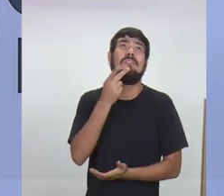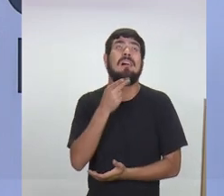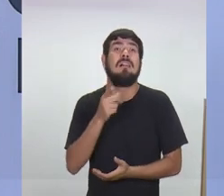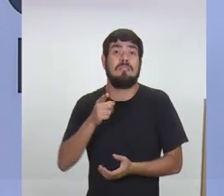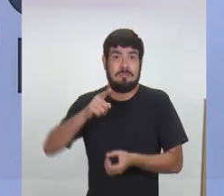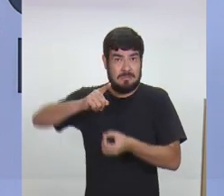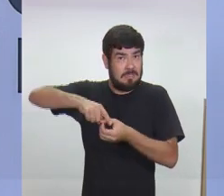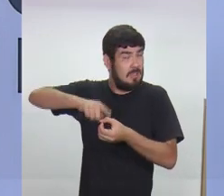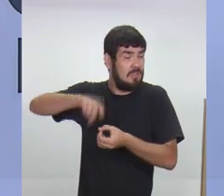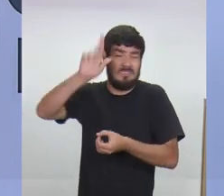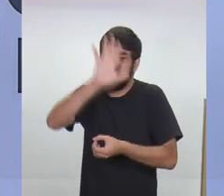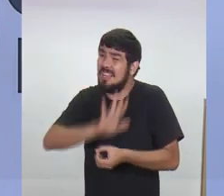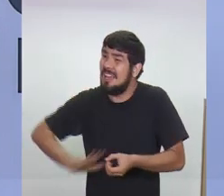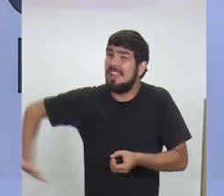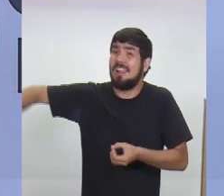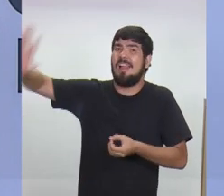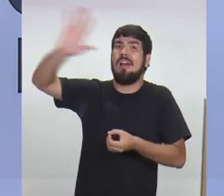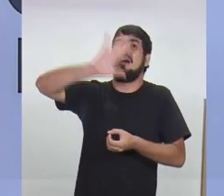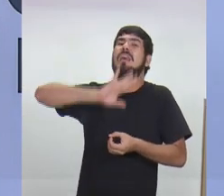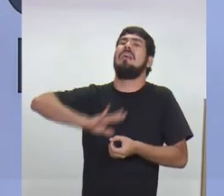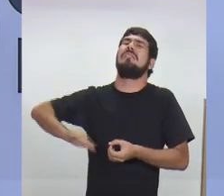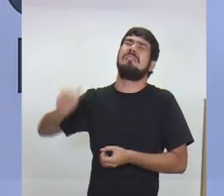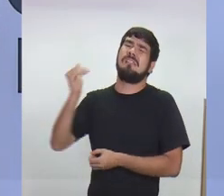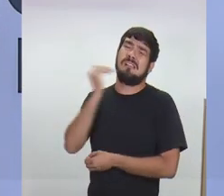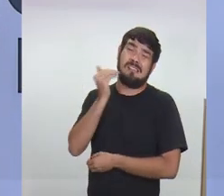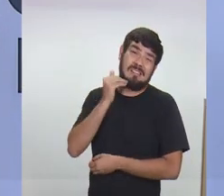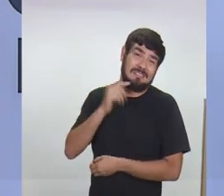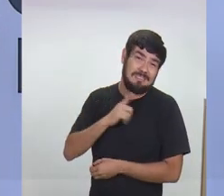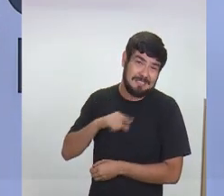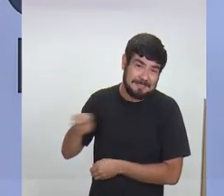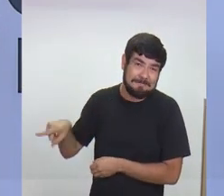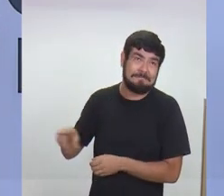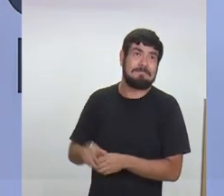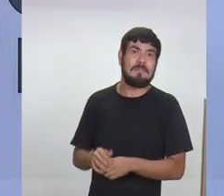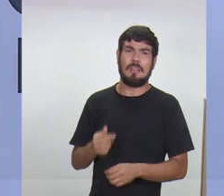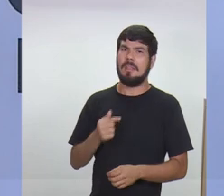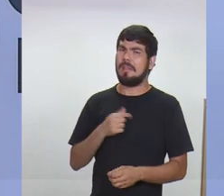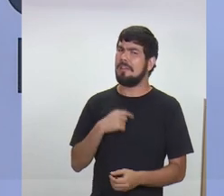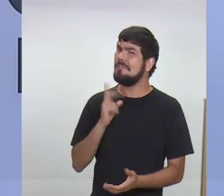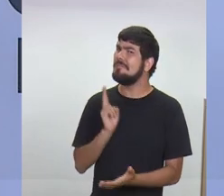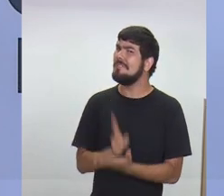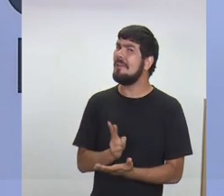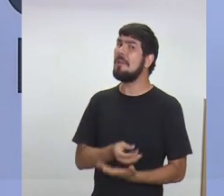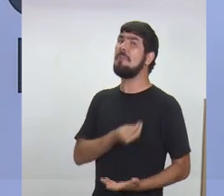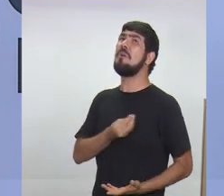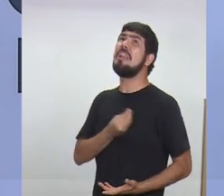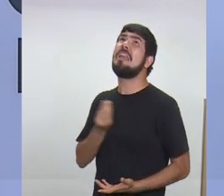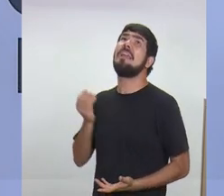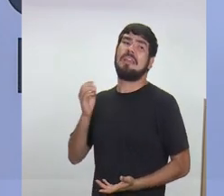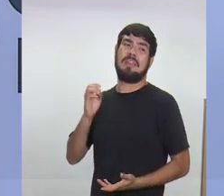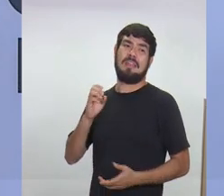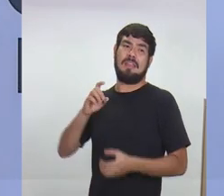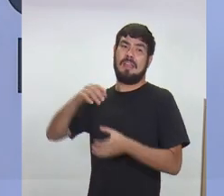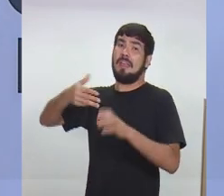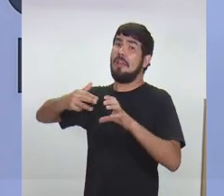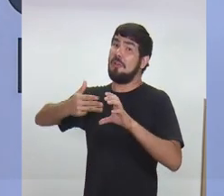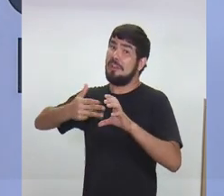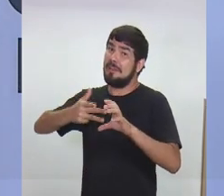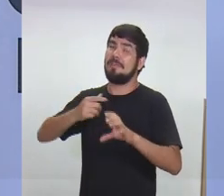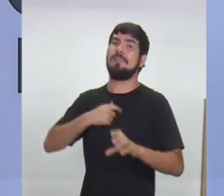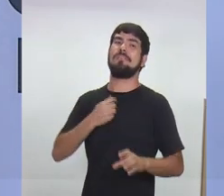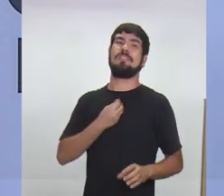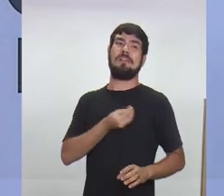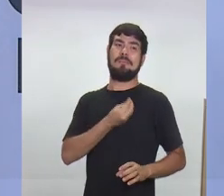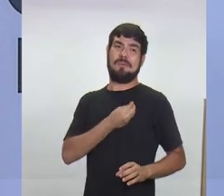né toda a deficiência que estão tendo eu há muito tempo já morei no pé já morei em benjamin constant jamor em